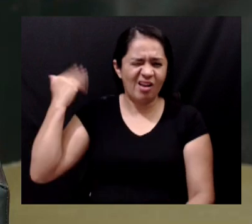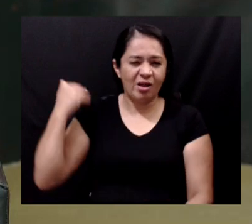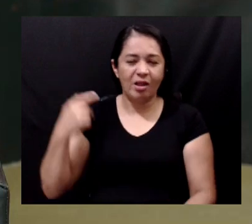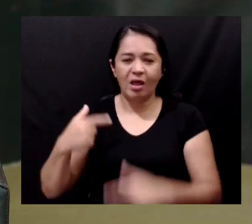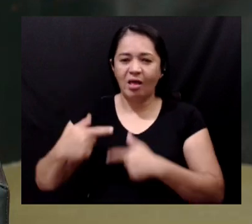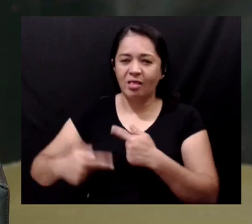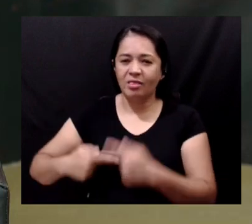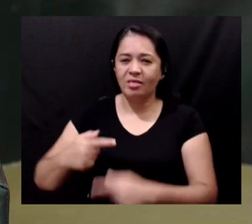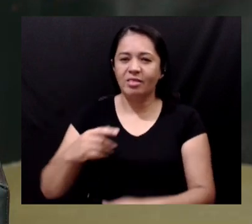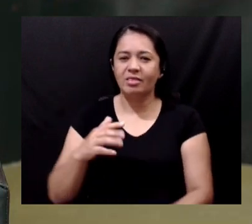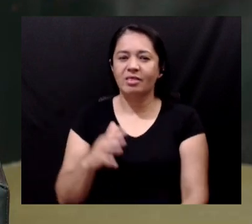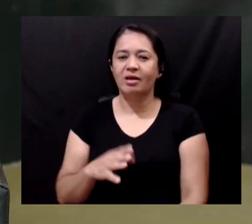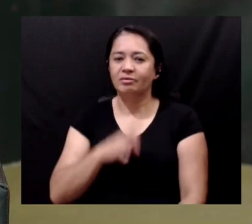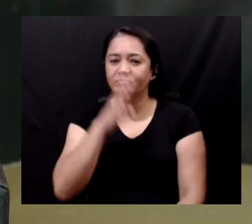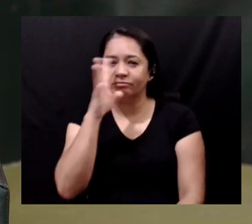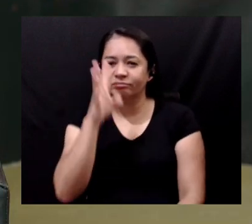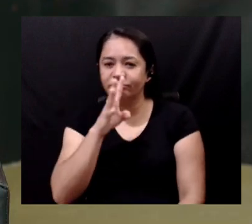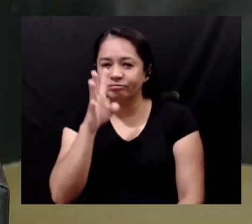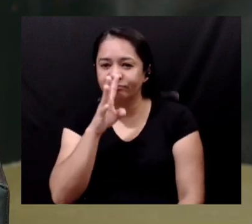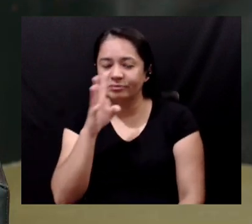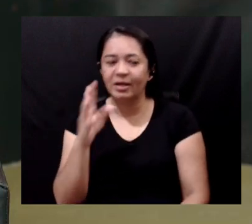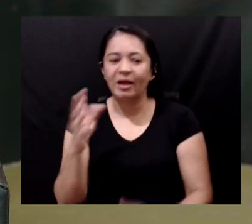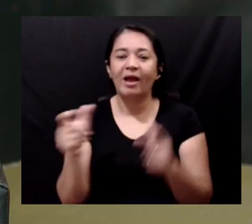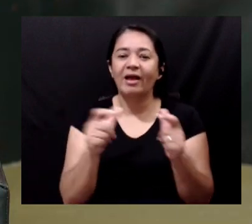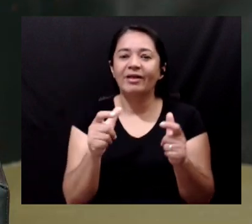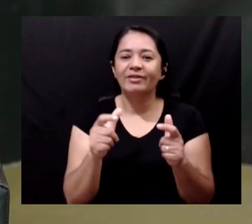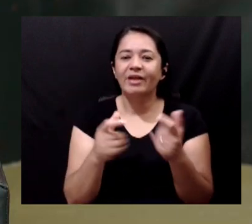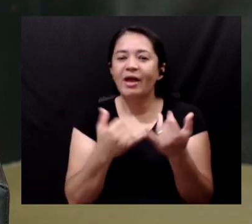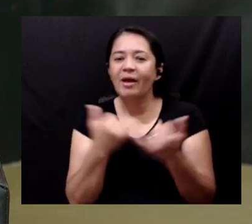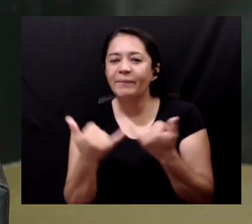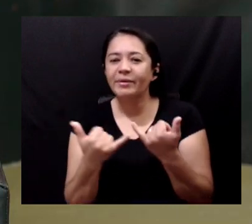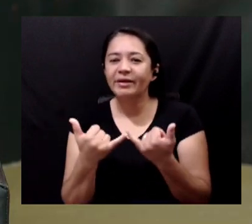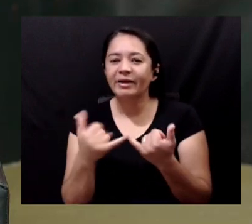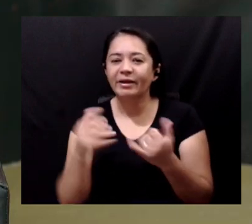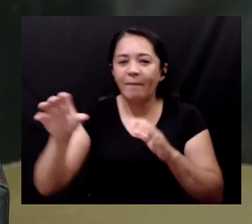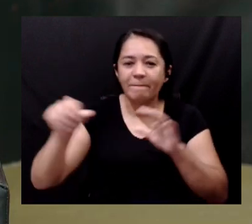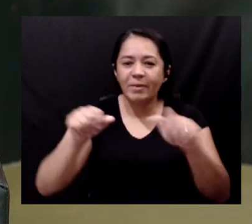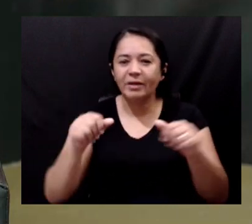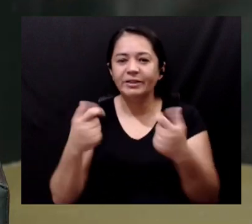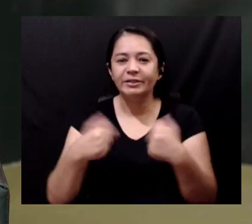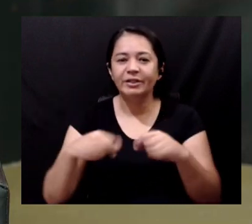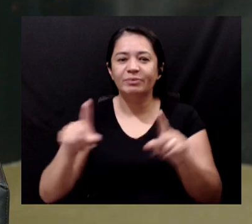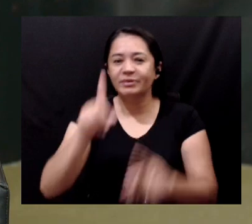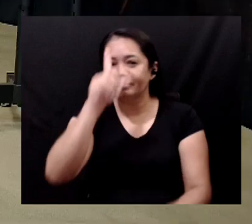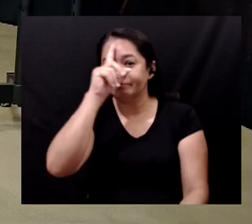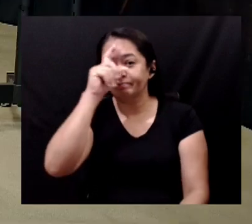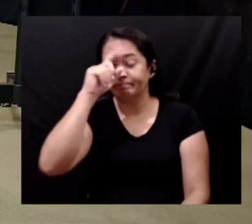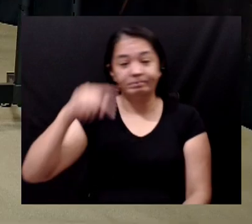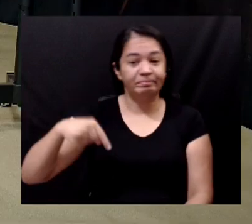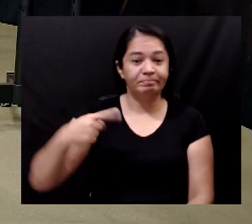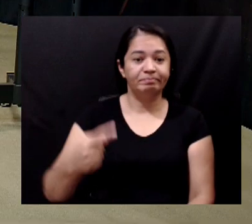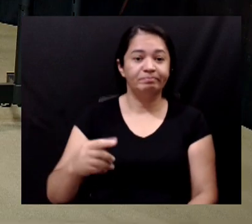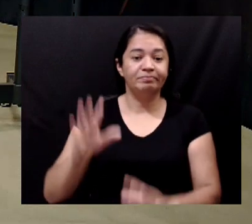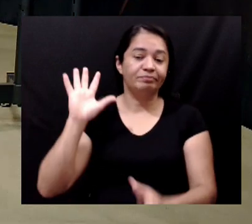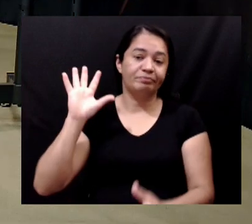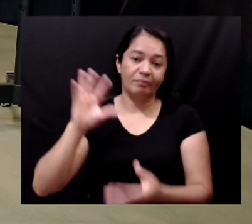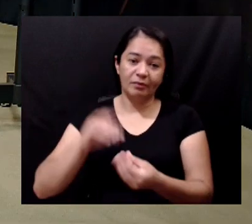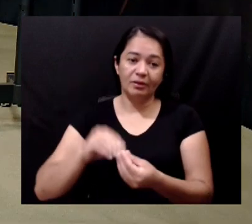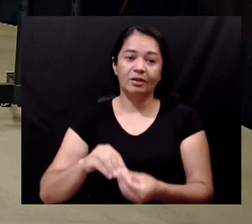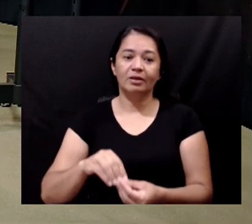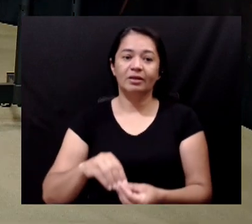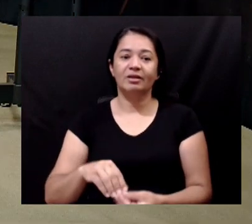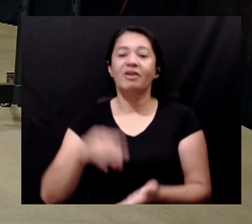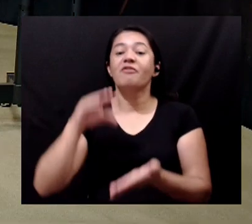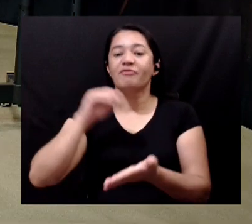velho pega-pega, sem precisar ir para o hospital depois?" É isso, né, Nalu? Falta, Sim, né? é.